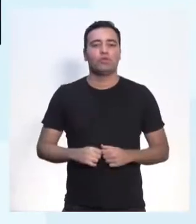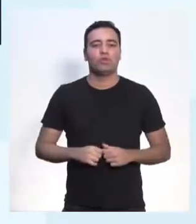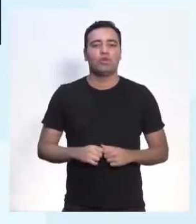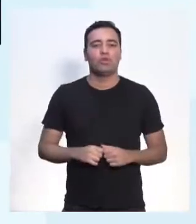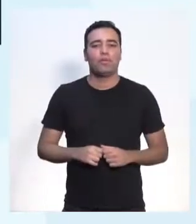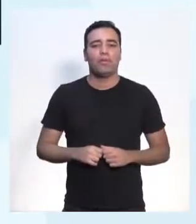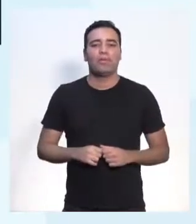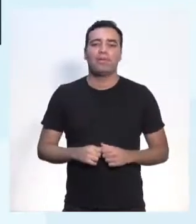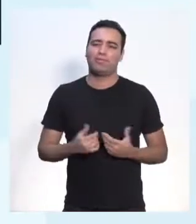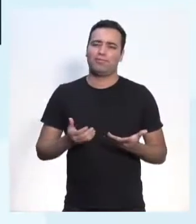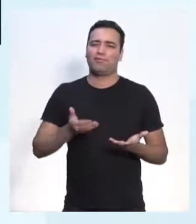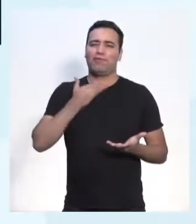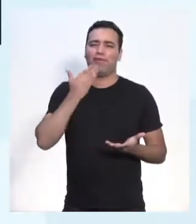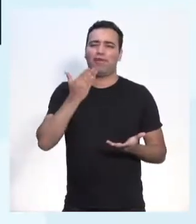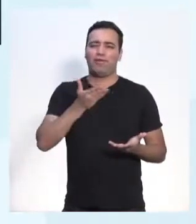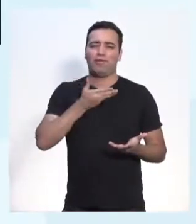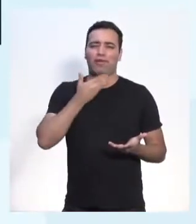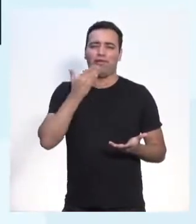Essa tá bem fácil, hein?